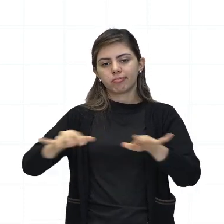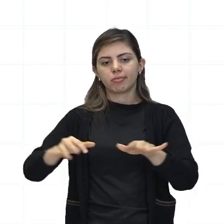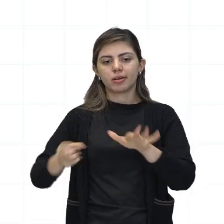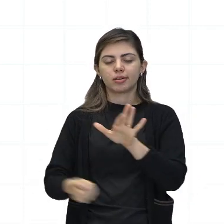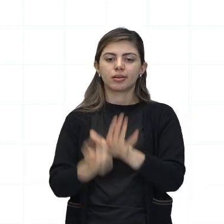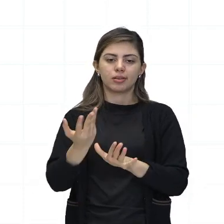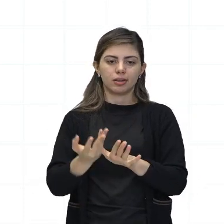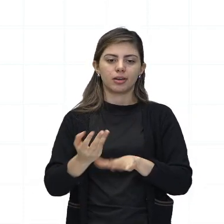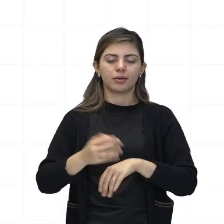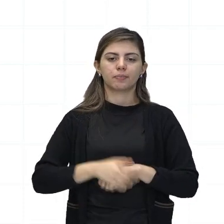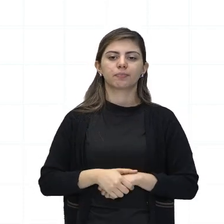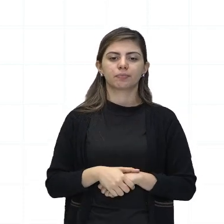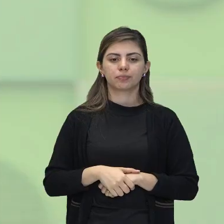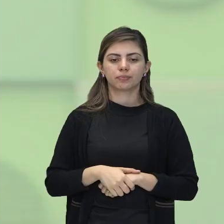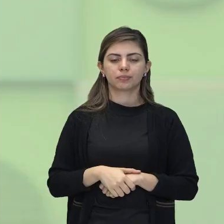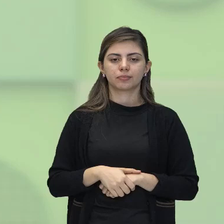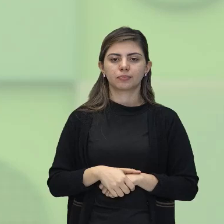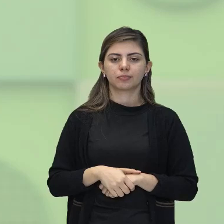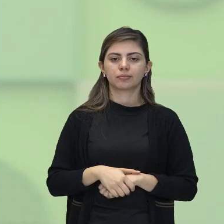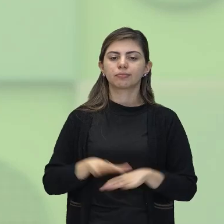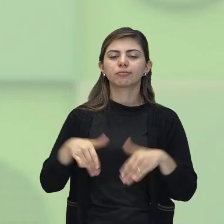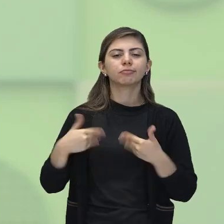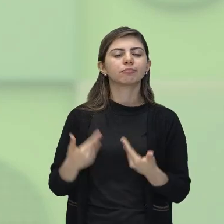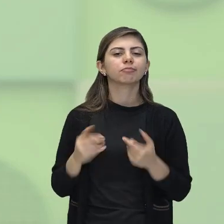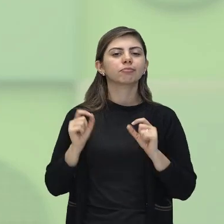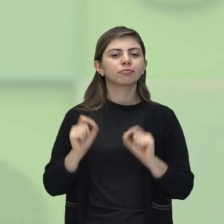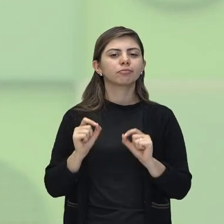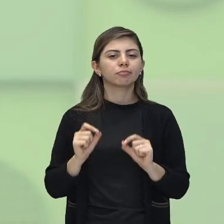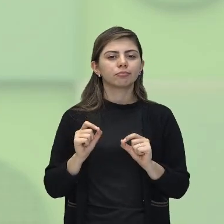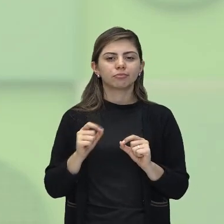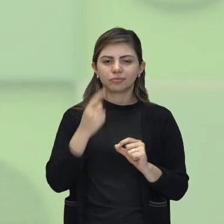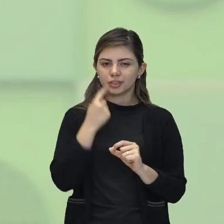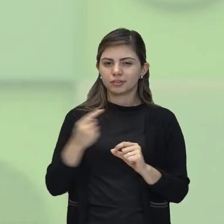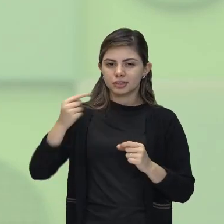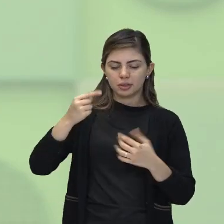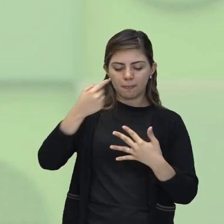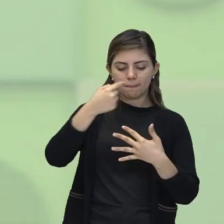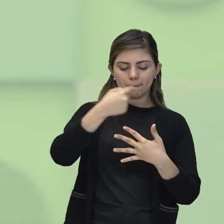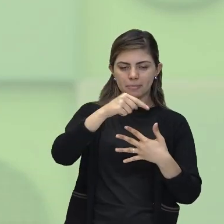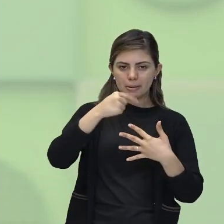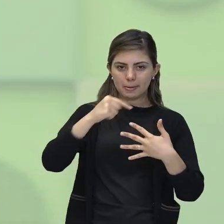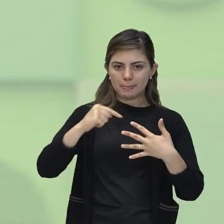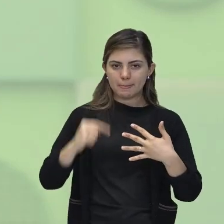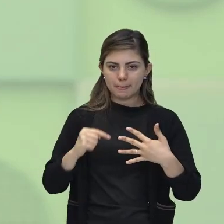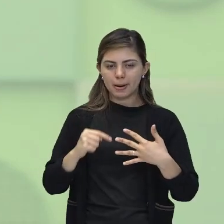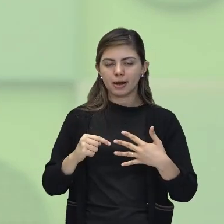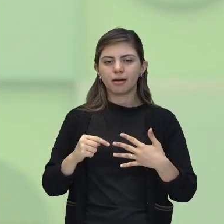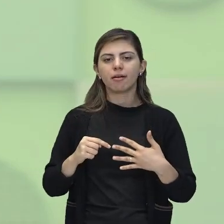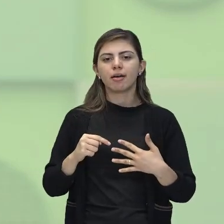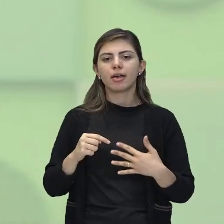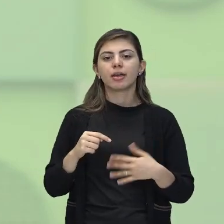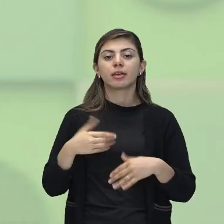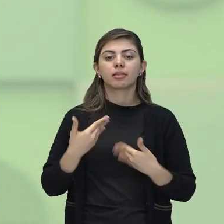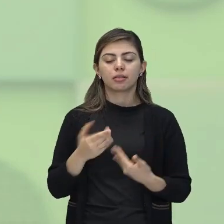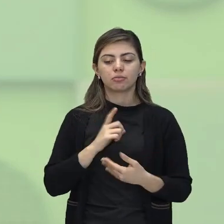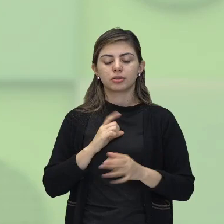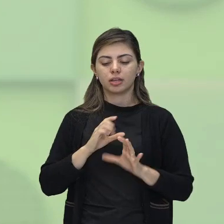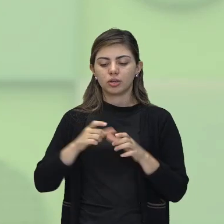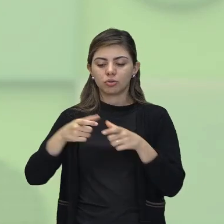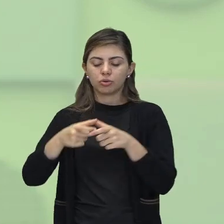originar descendentes férteis. Então, todos aqueles indivíduos que possuem as